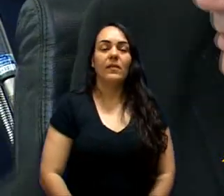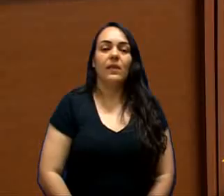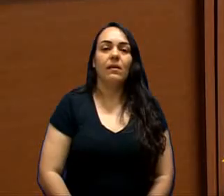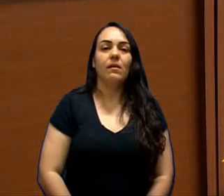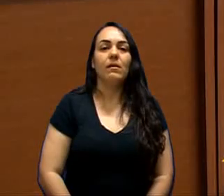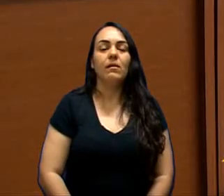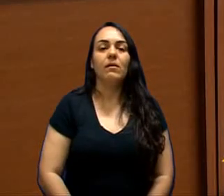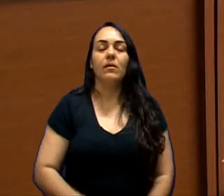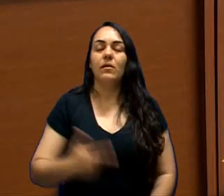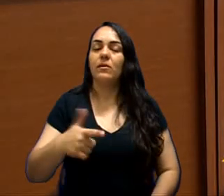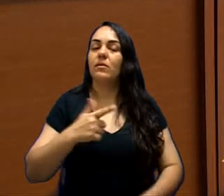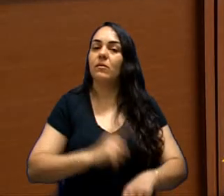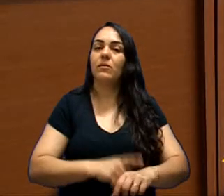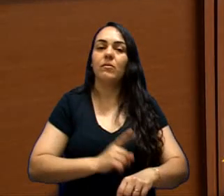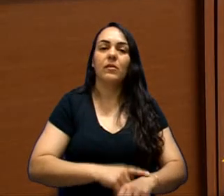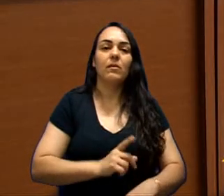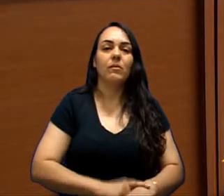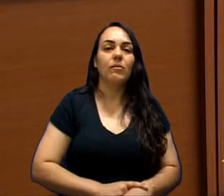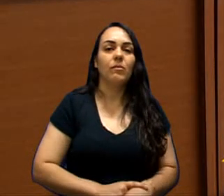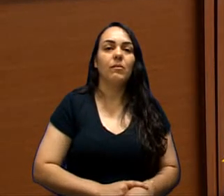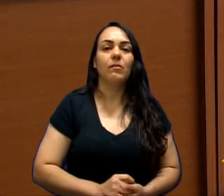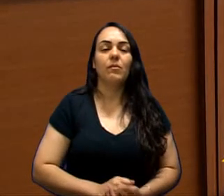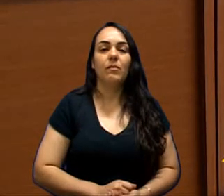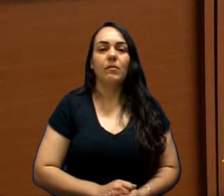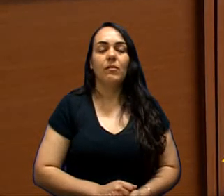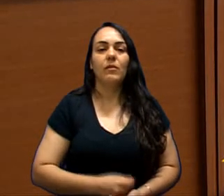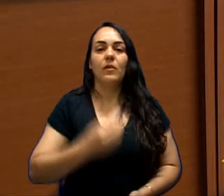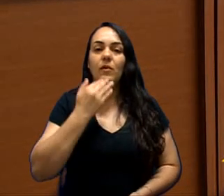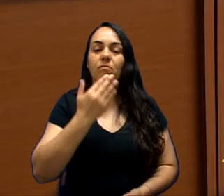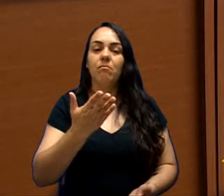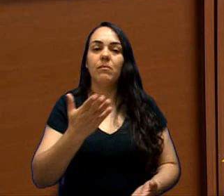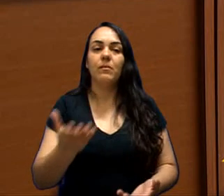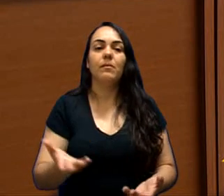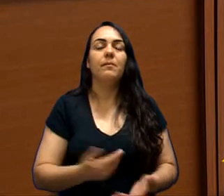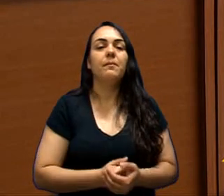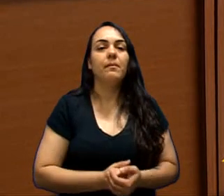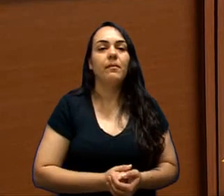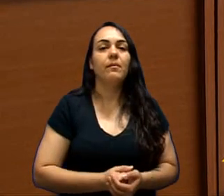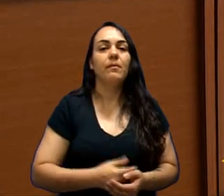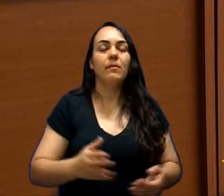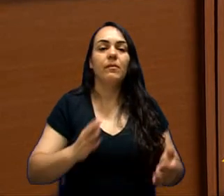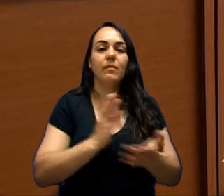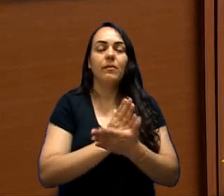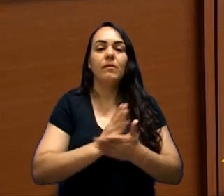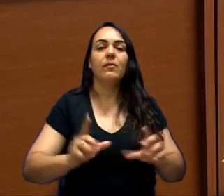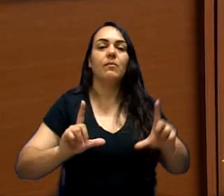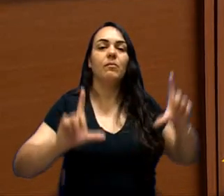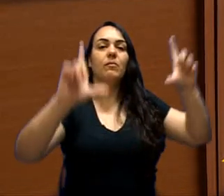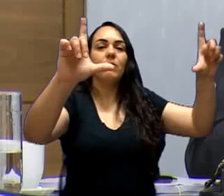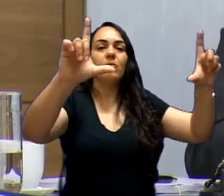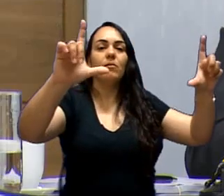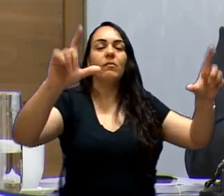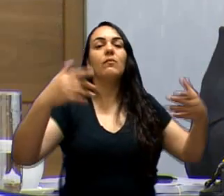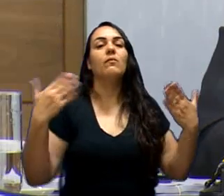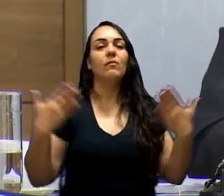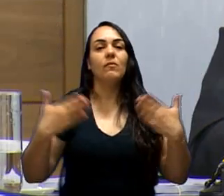Não tendo mais tempo regimental, solicito que se zere o painel para que possamos entrar na ordem do